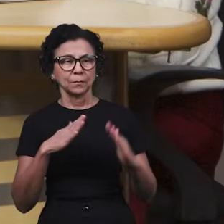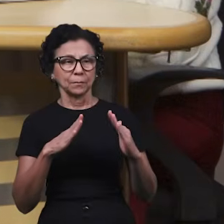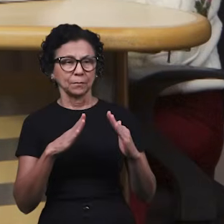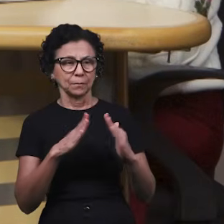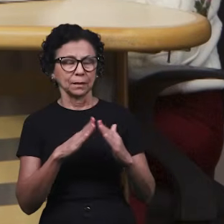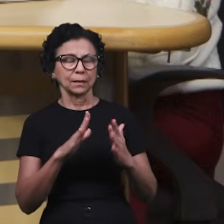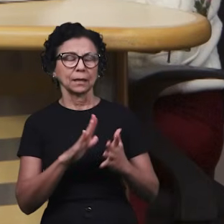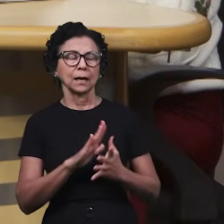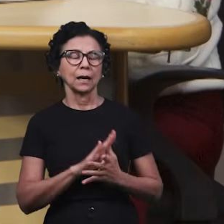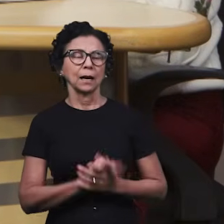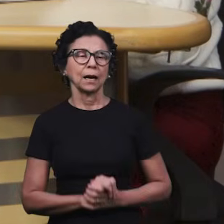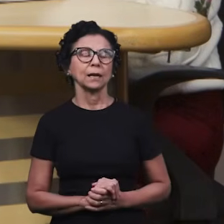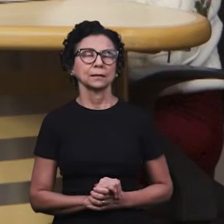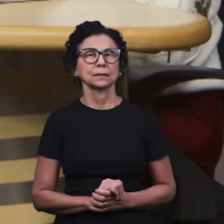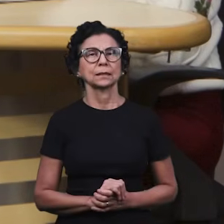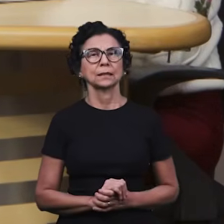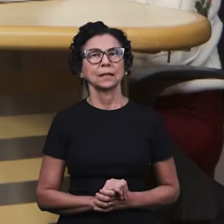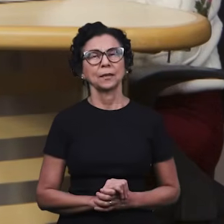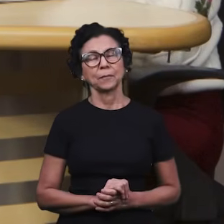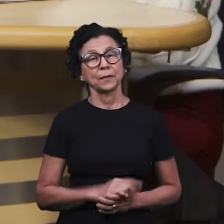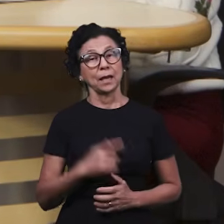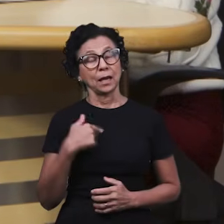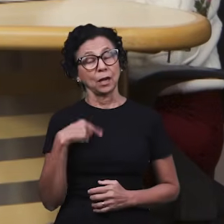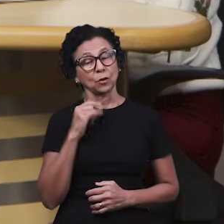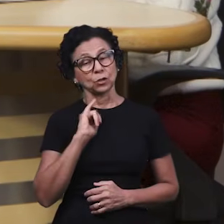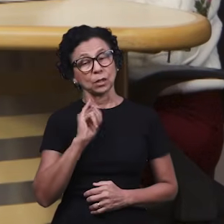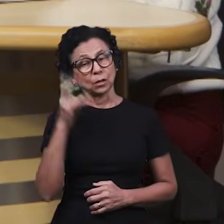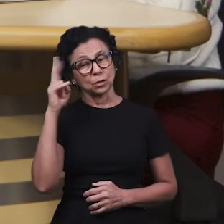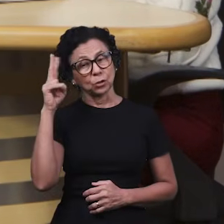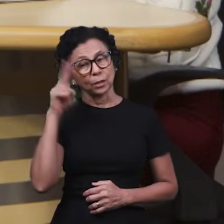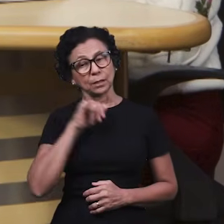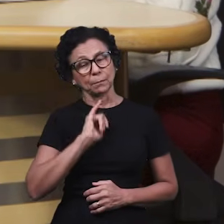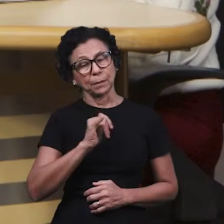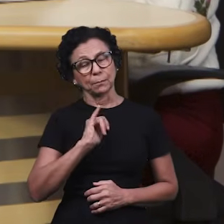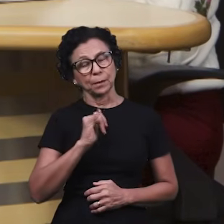eu já contei muita história para eles e agora é a vez deles de trabalharem.